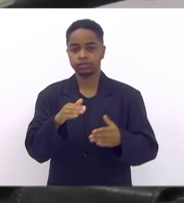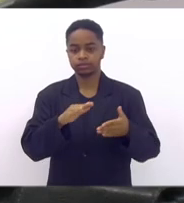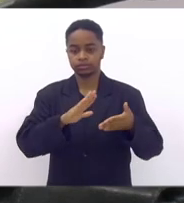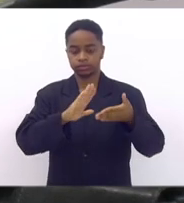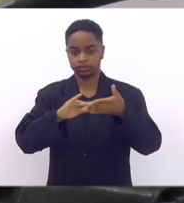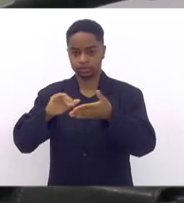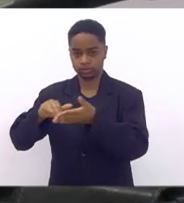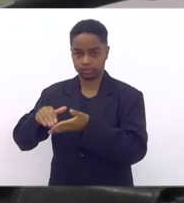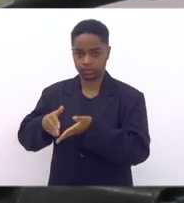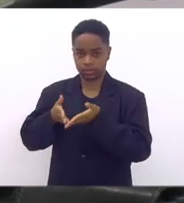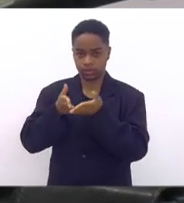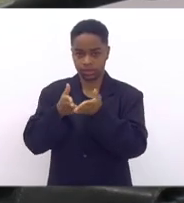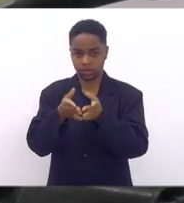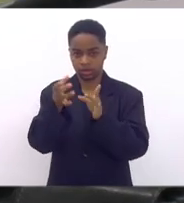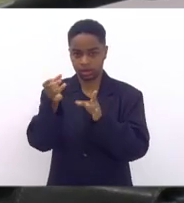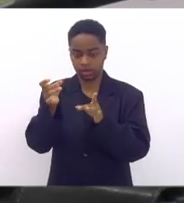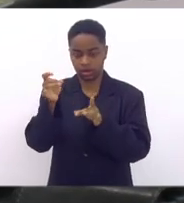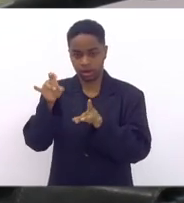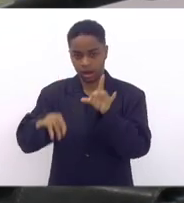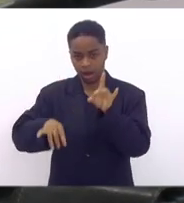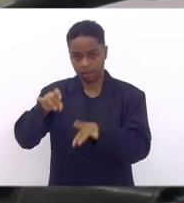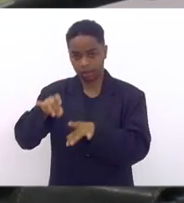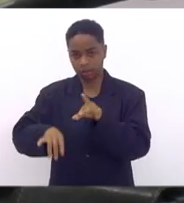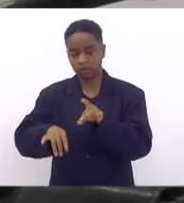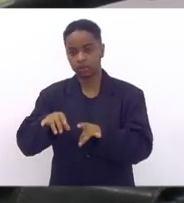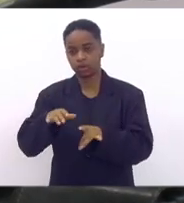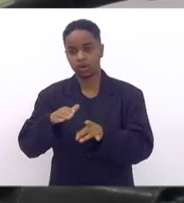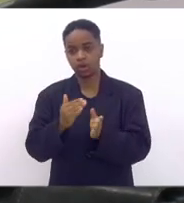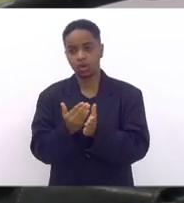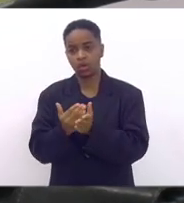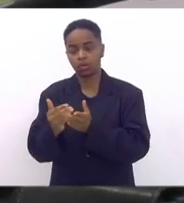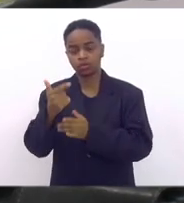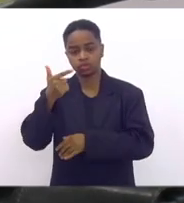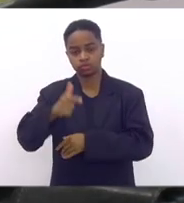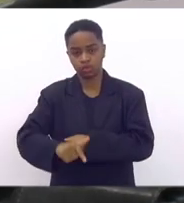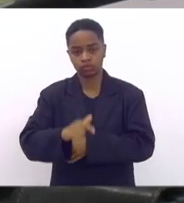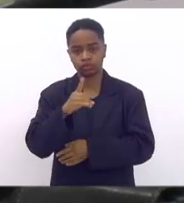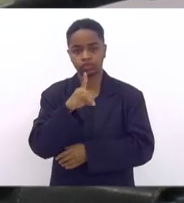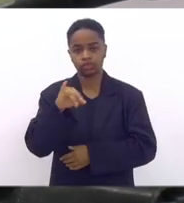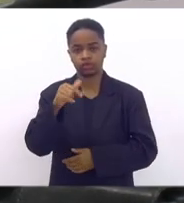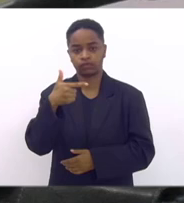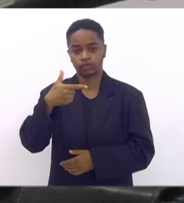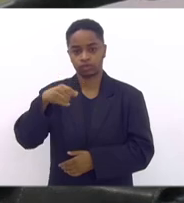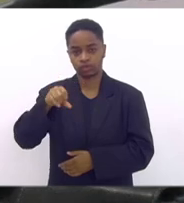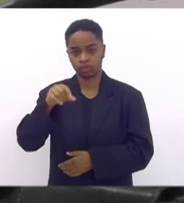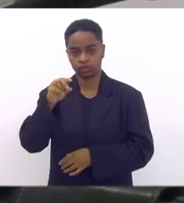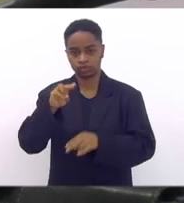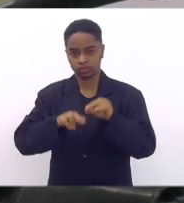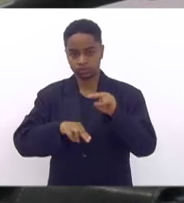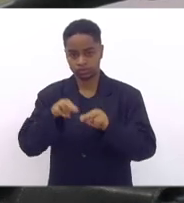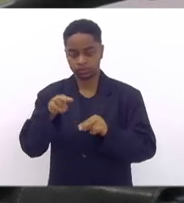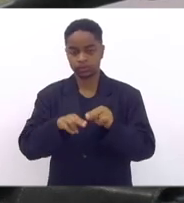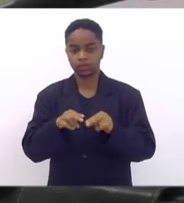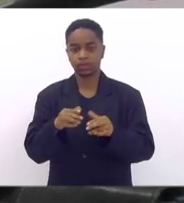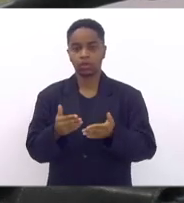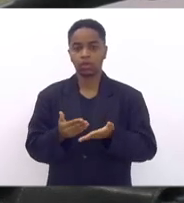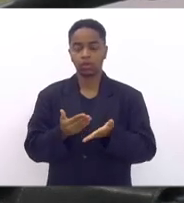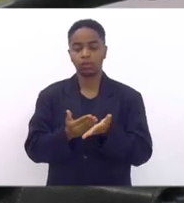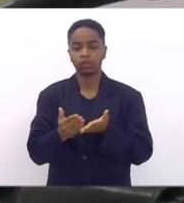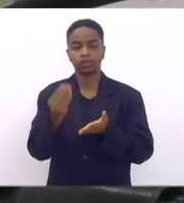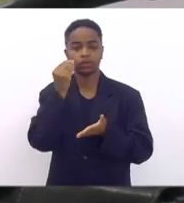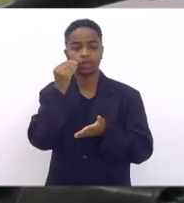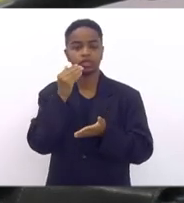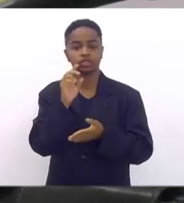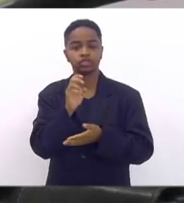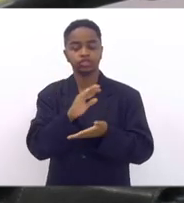na Bahia de Guanabara começou Mais uma etapa no dia 29 de Junho com início da operação para retirar cinco embarcações